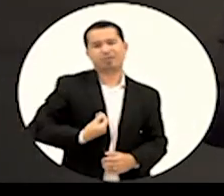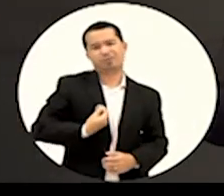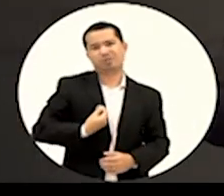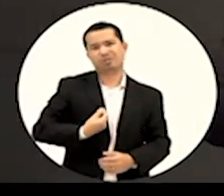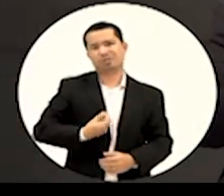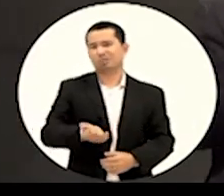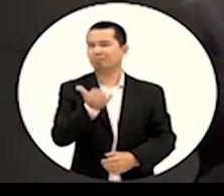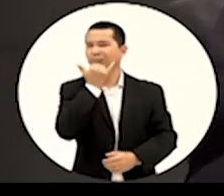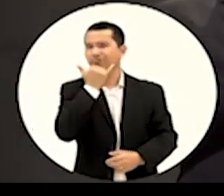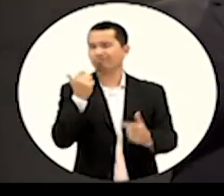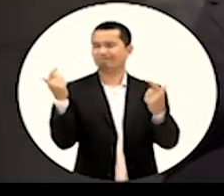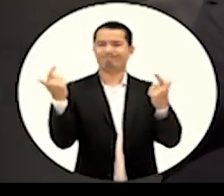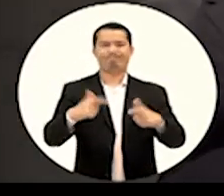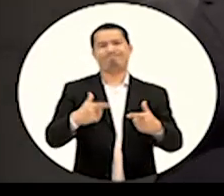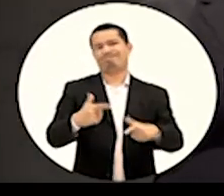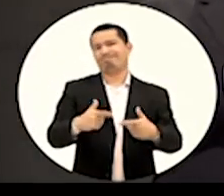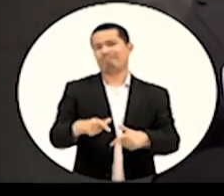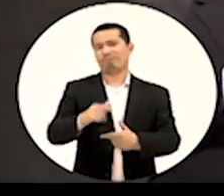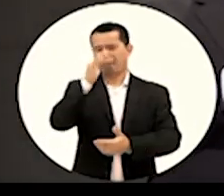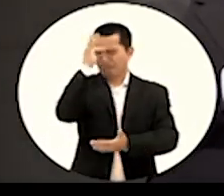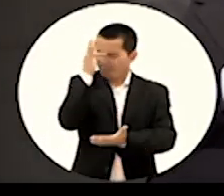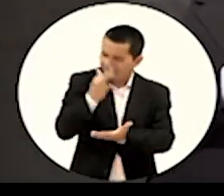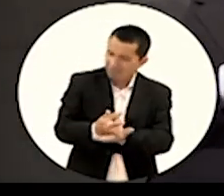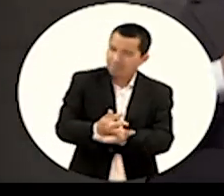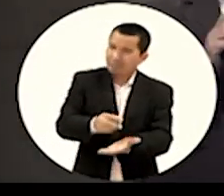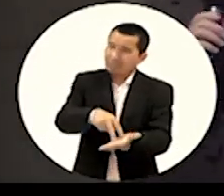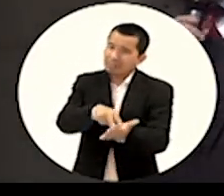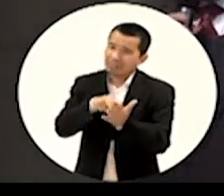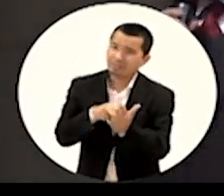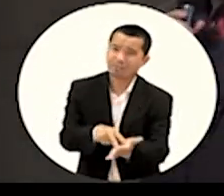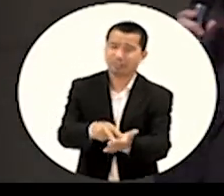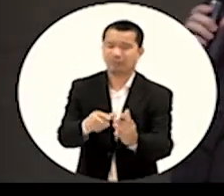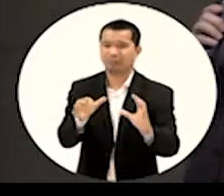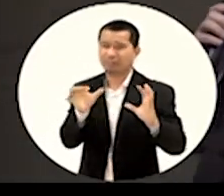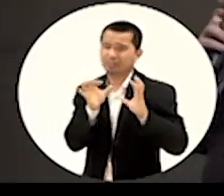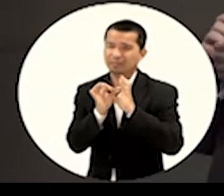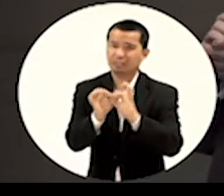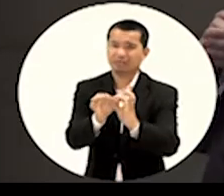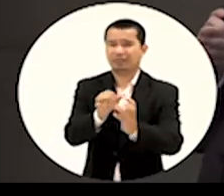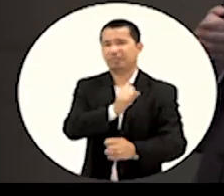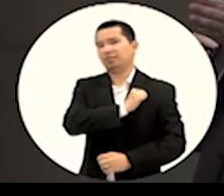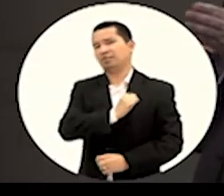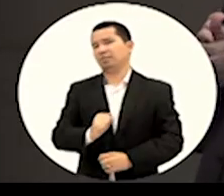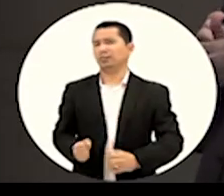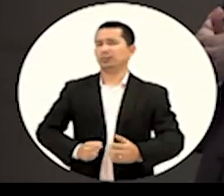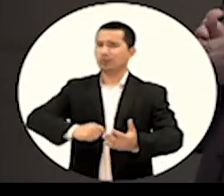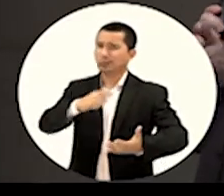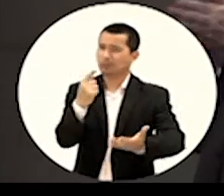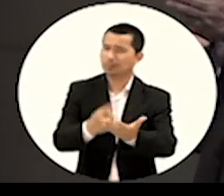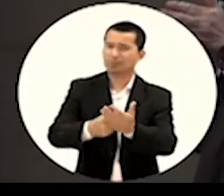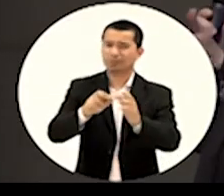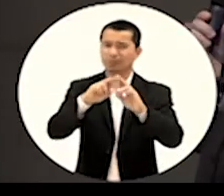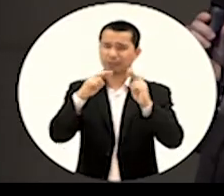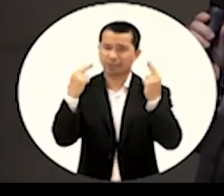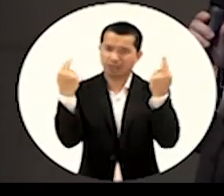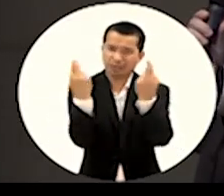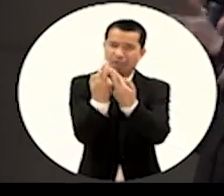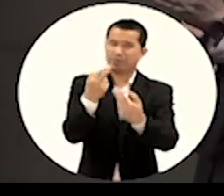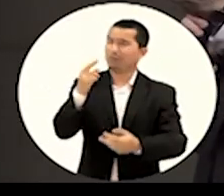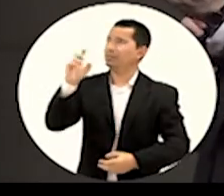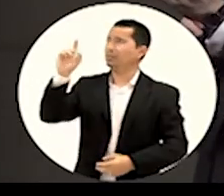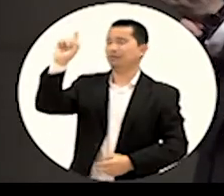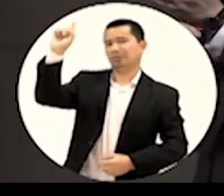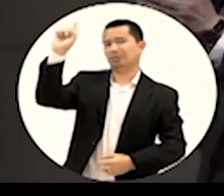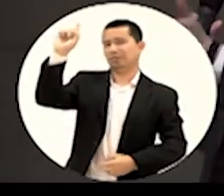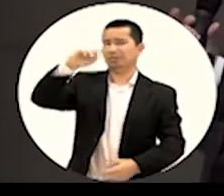pelas pessoas, pelas circunstâncias, eles não dão passos genuínos de fé, de temor ao Senhor,